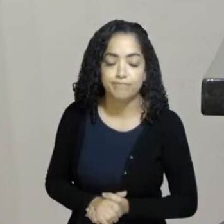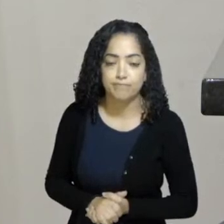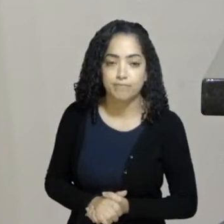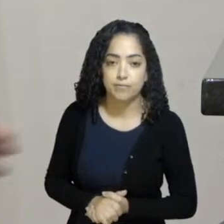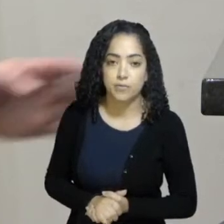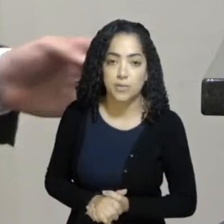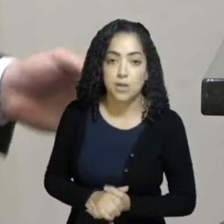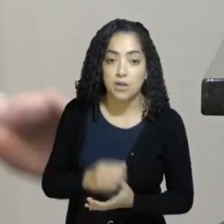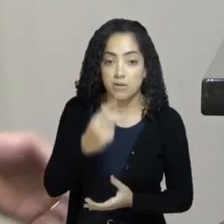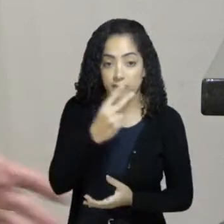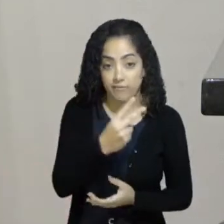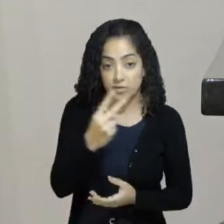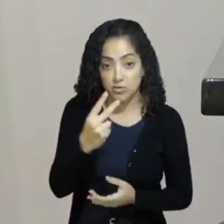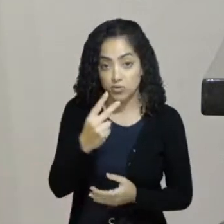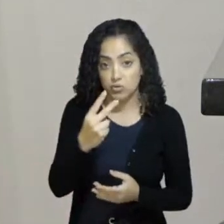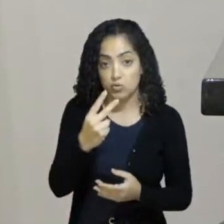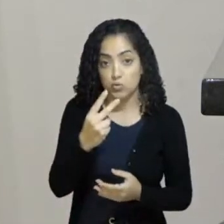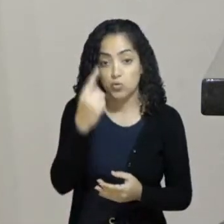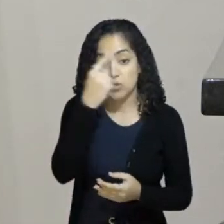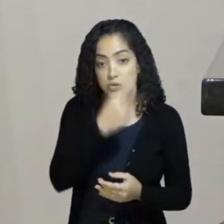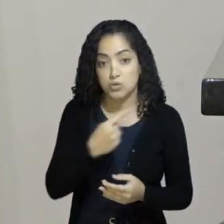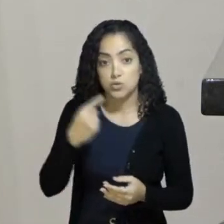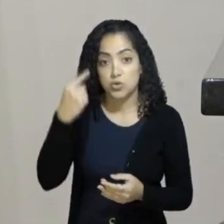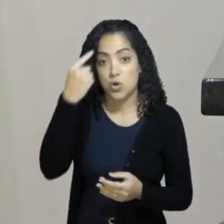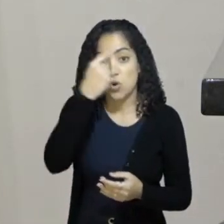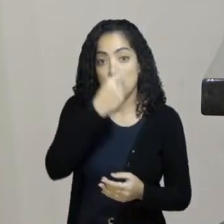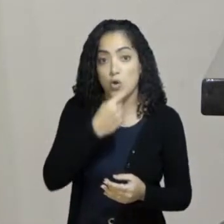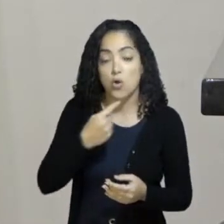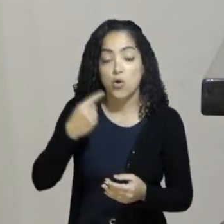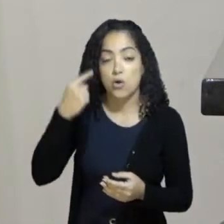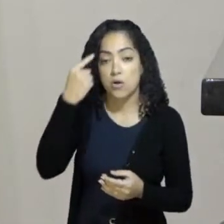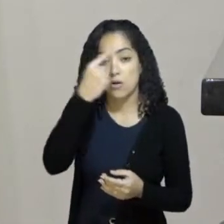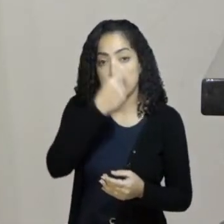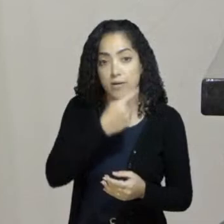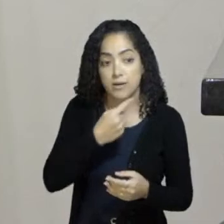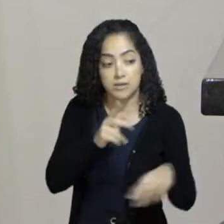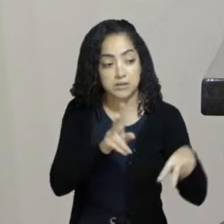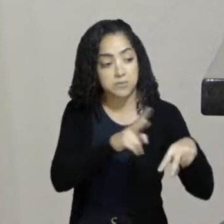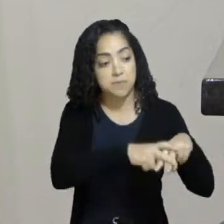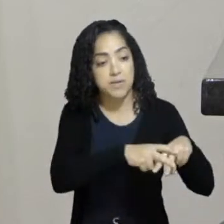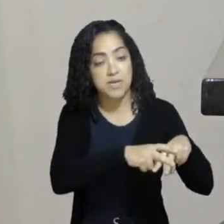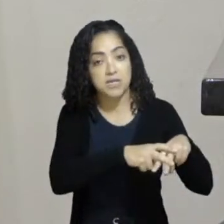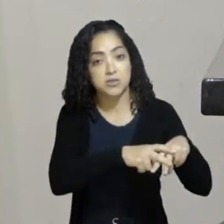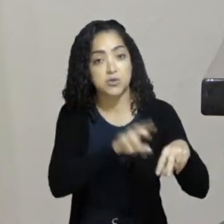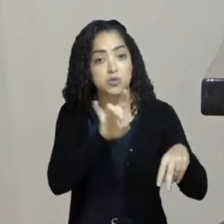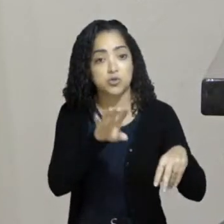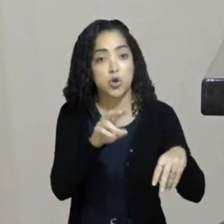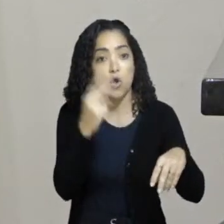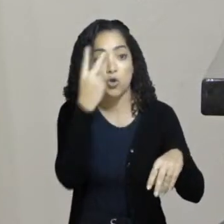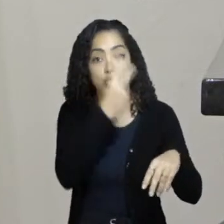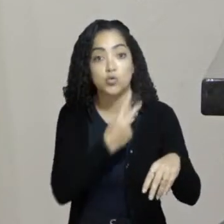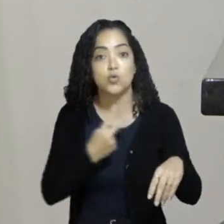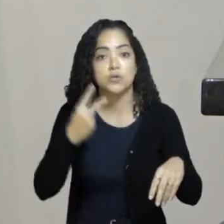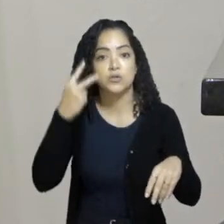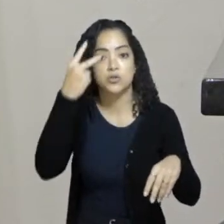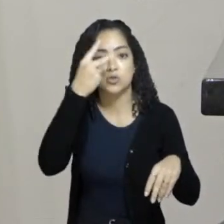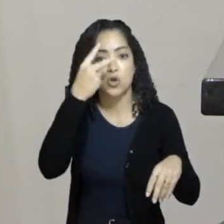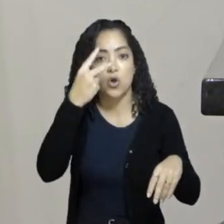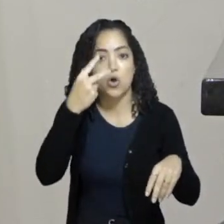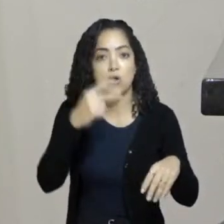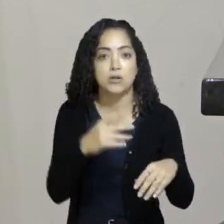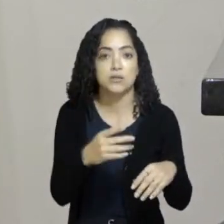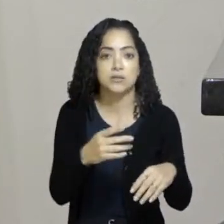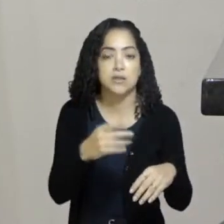22 horas reclamando que os presos ficam 22 horas presos e só tem duas horas para pegar